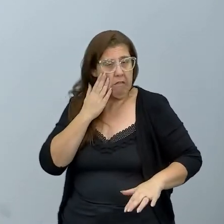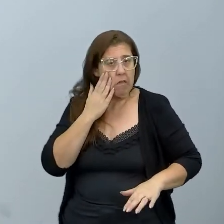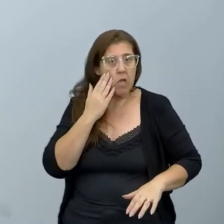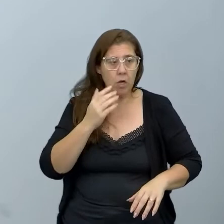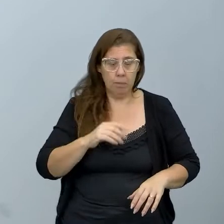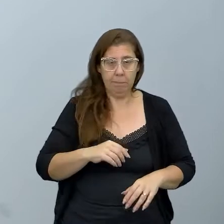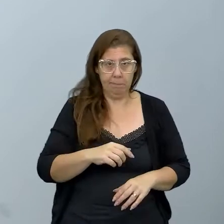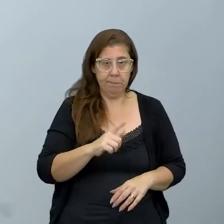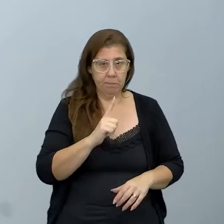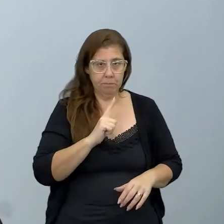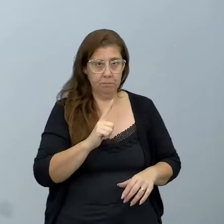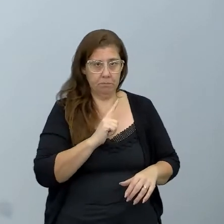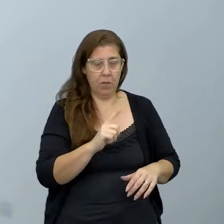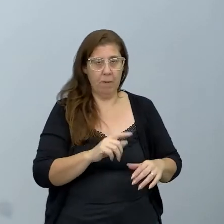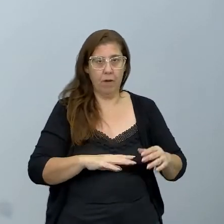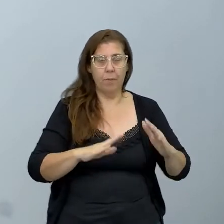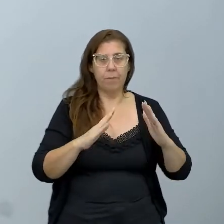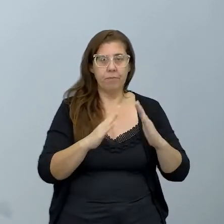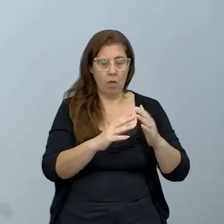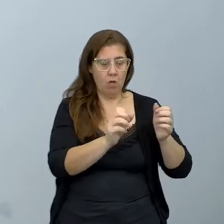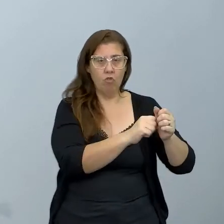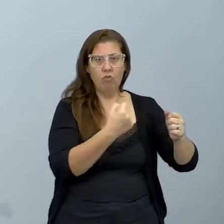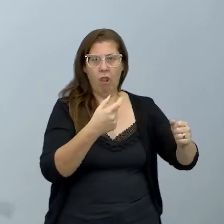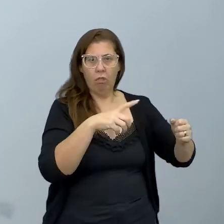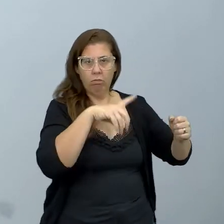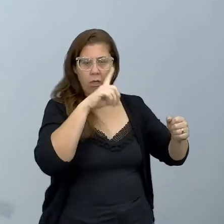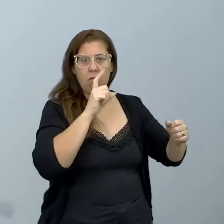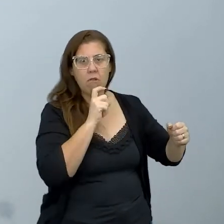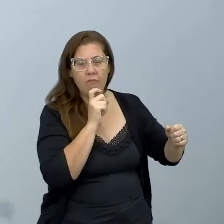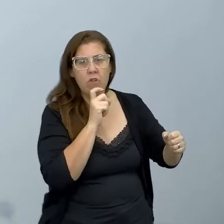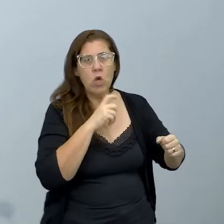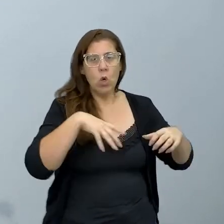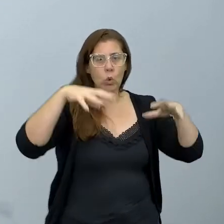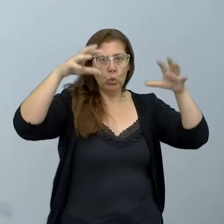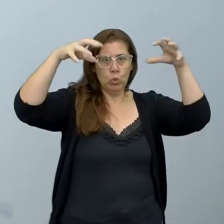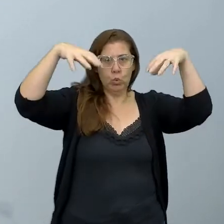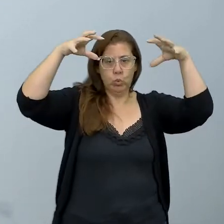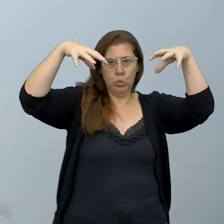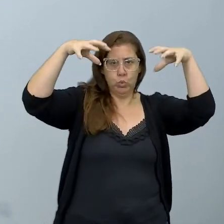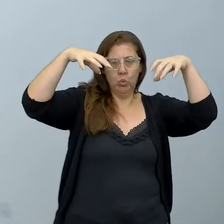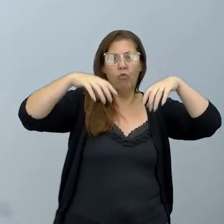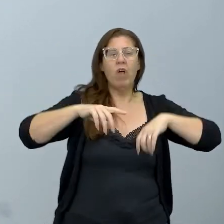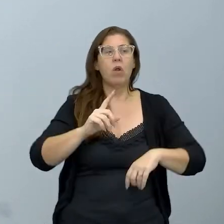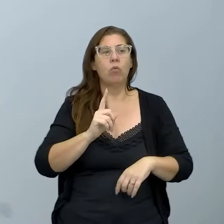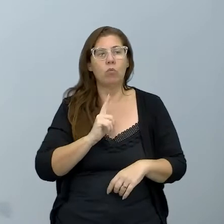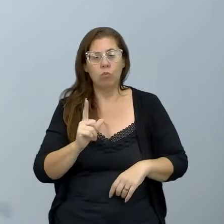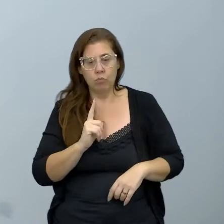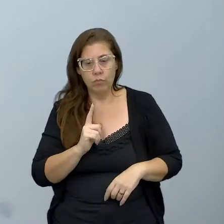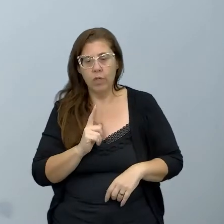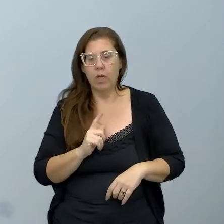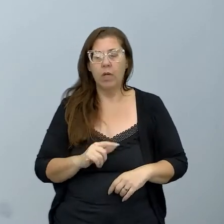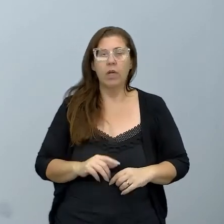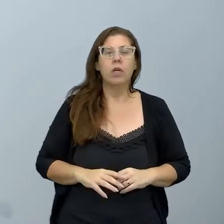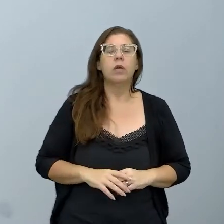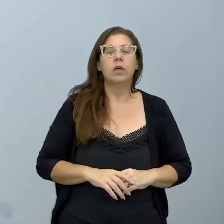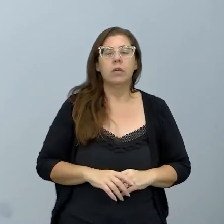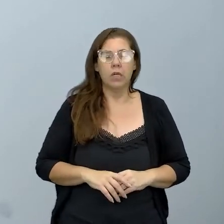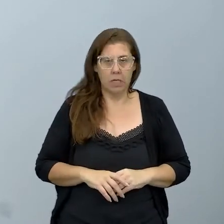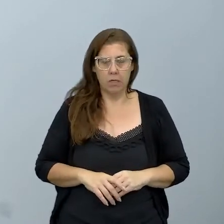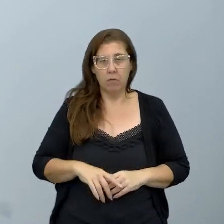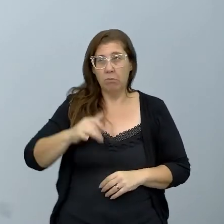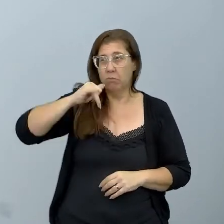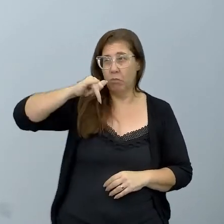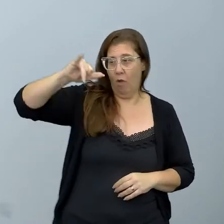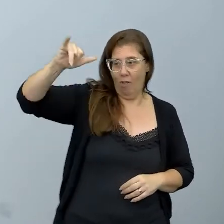antigos, né? Por exemplo, a geladeira, que a gente fala muito da geladeira, é chuveiro, né? Que são aqueles que têm esse consumo maior de corrente